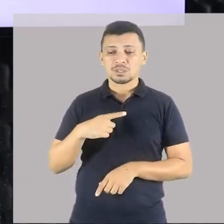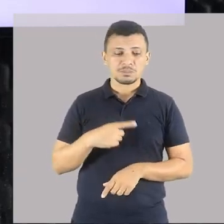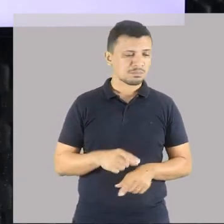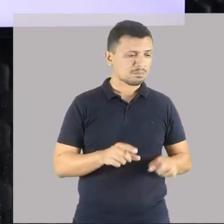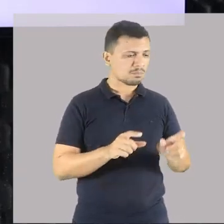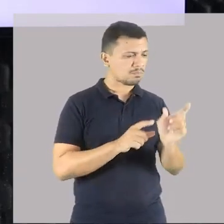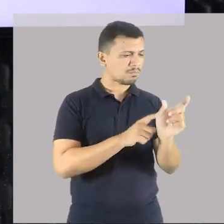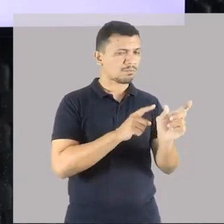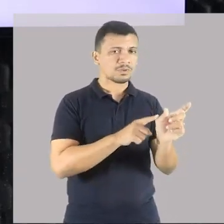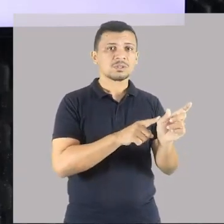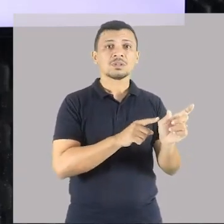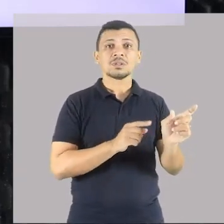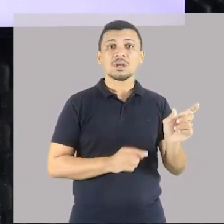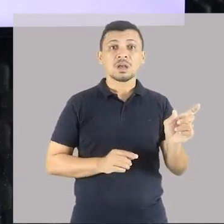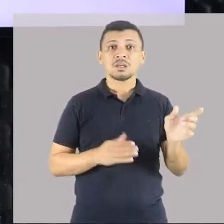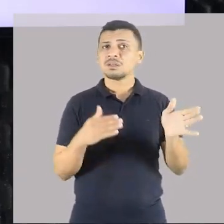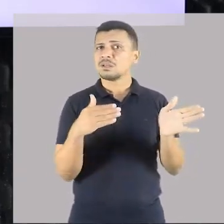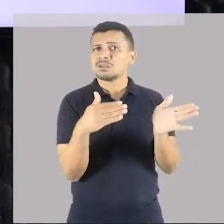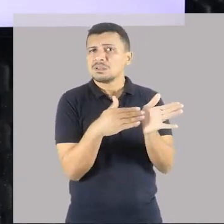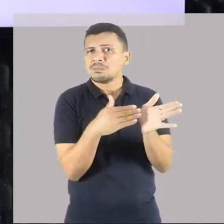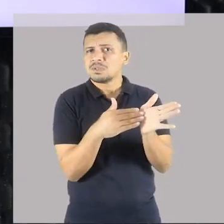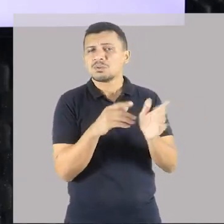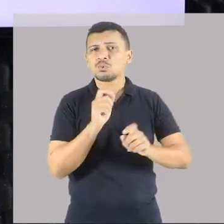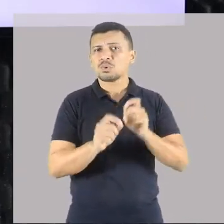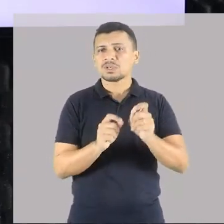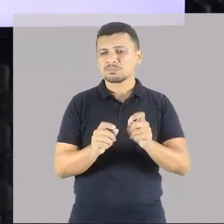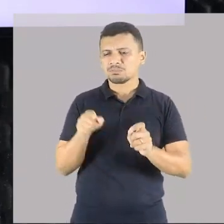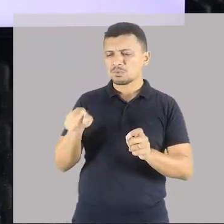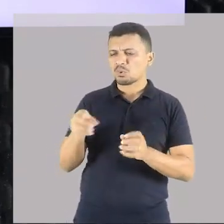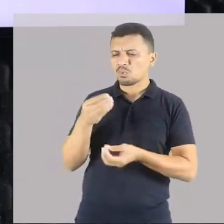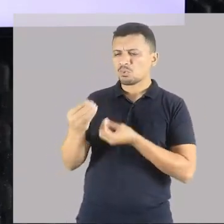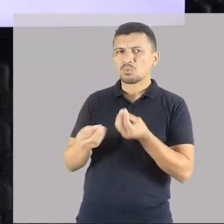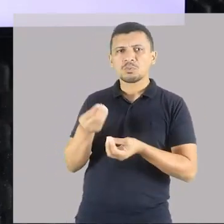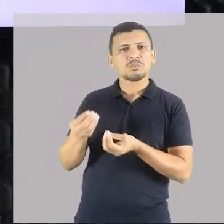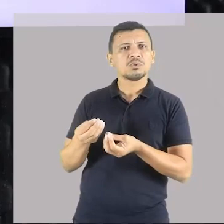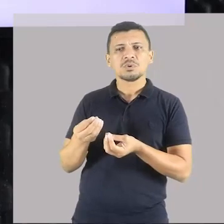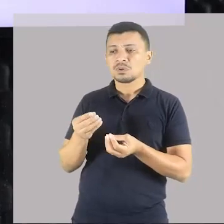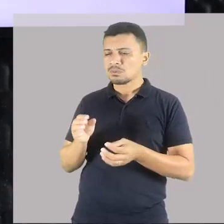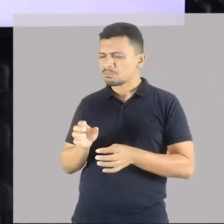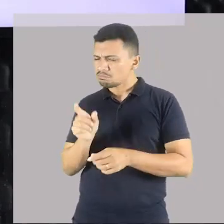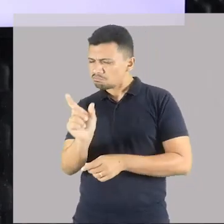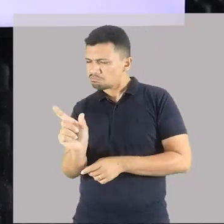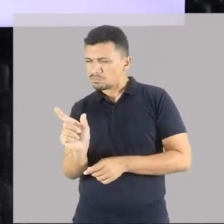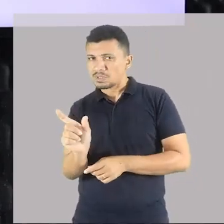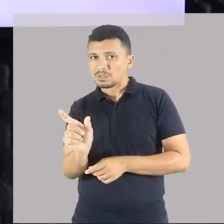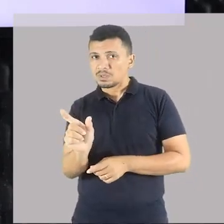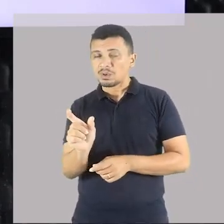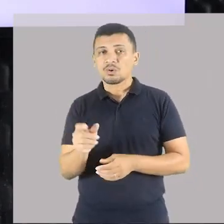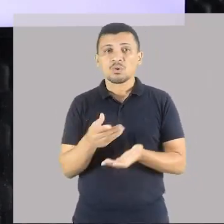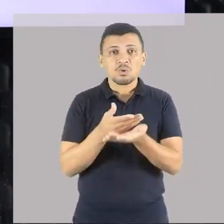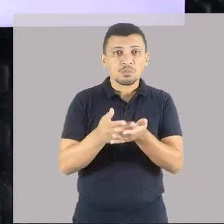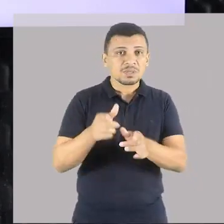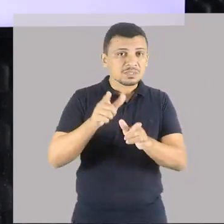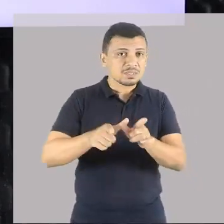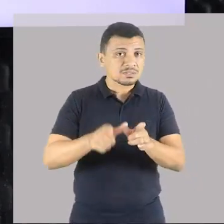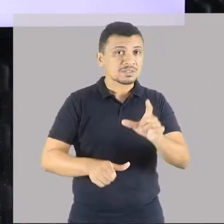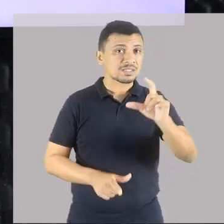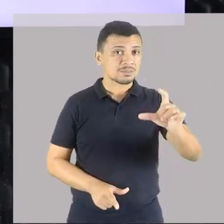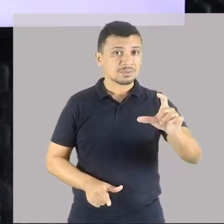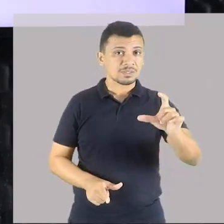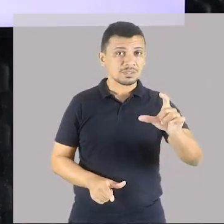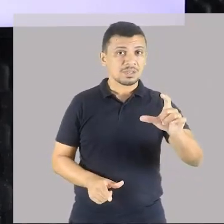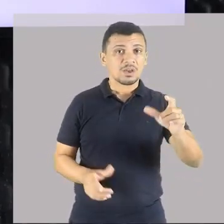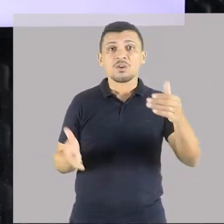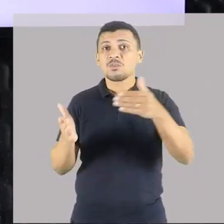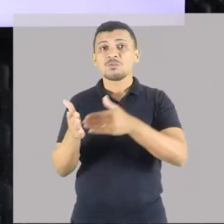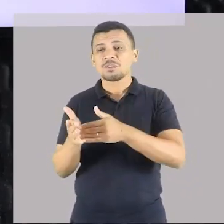estrutura, você delimita o período daquela estrutura. Como é que eu delimito o período? O período começa com letra maiúscula e termina com